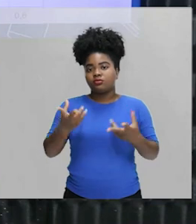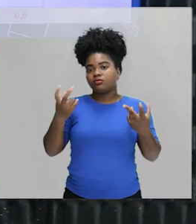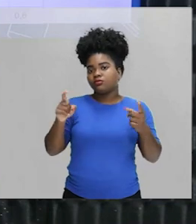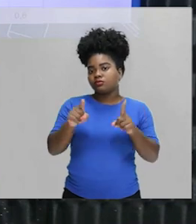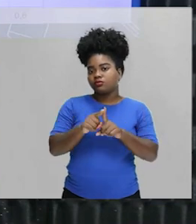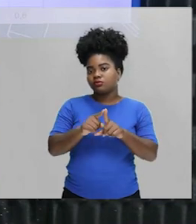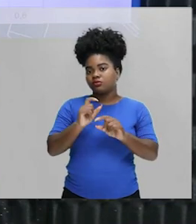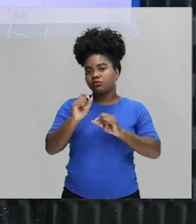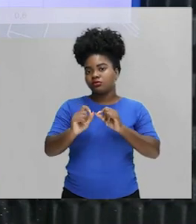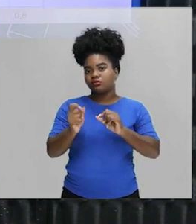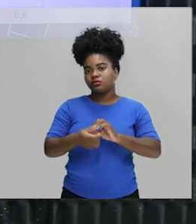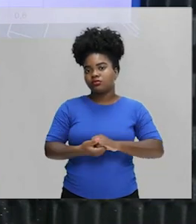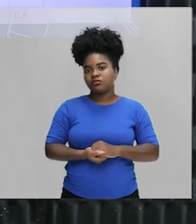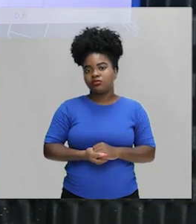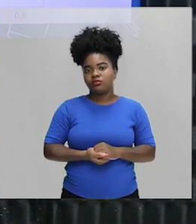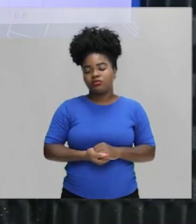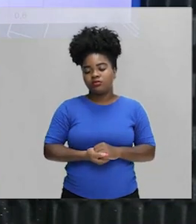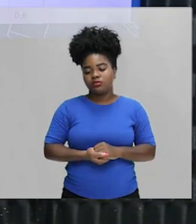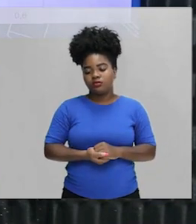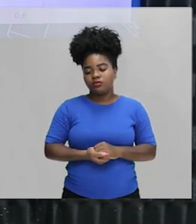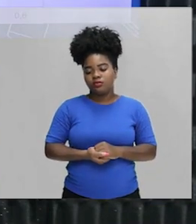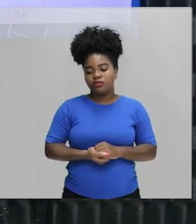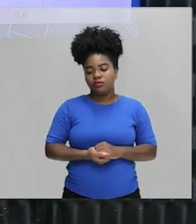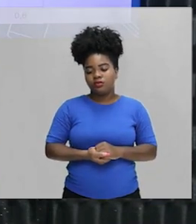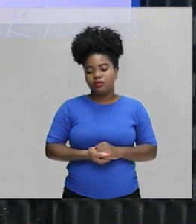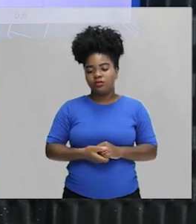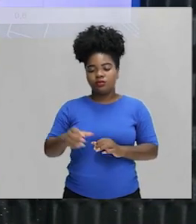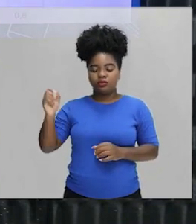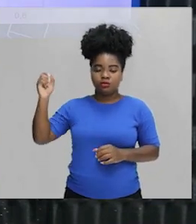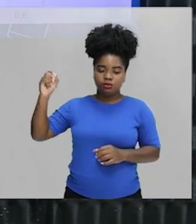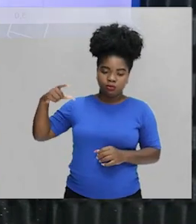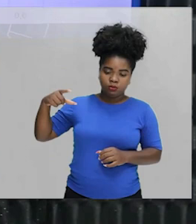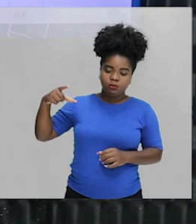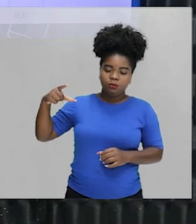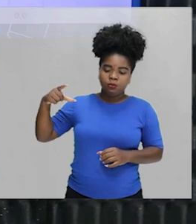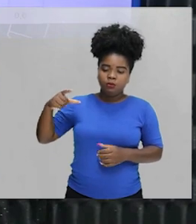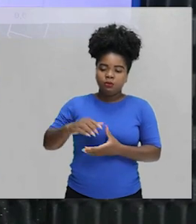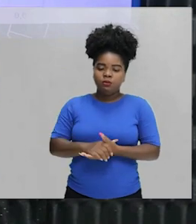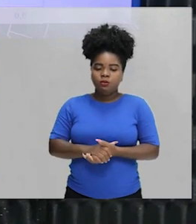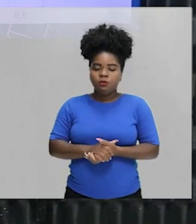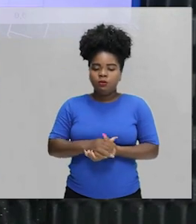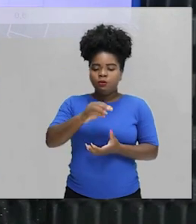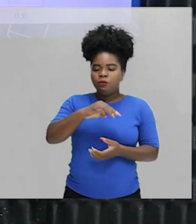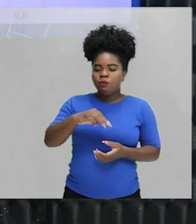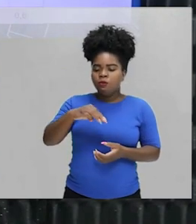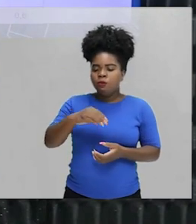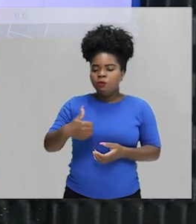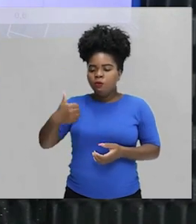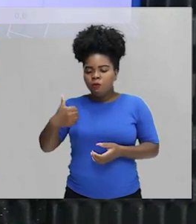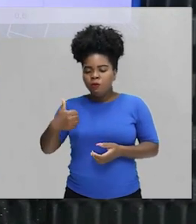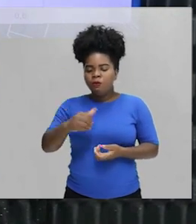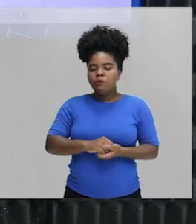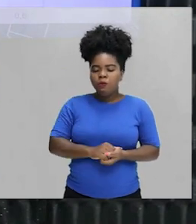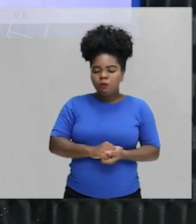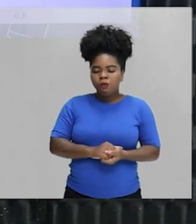o seguinte a referência que nós temos é essa aqui ó é o sol certo massa 1 raio 1